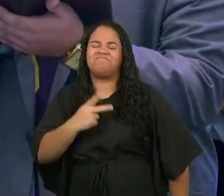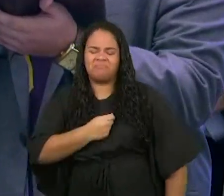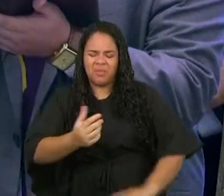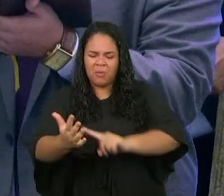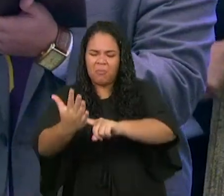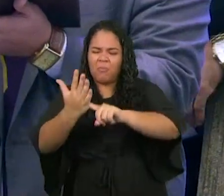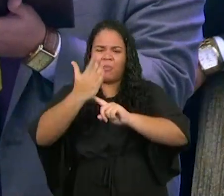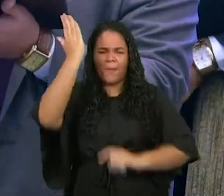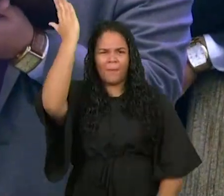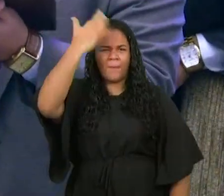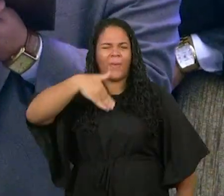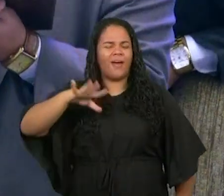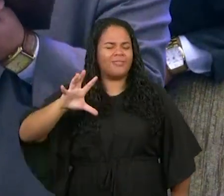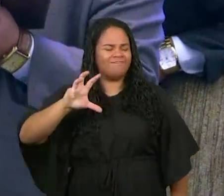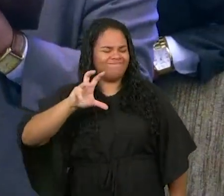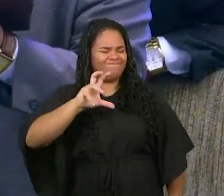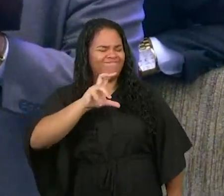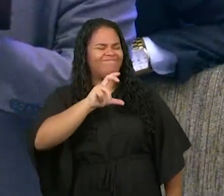quanto ele